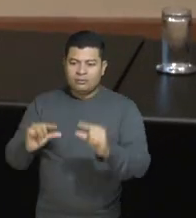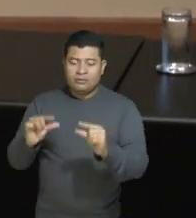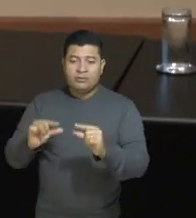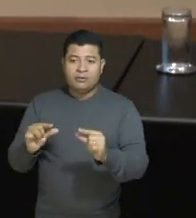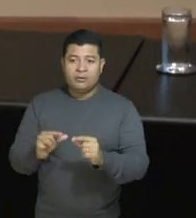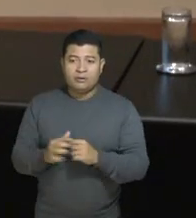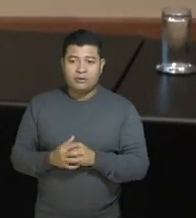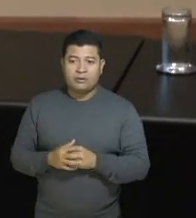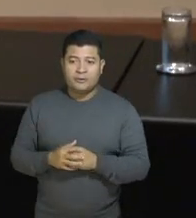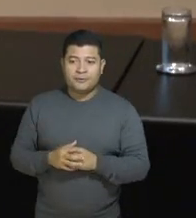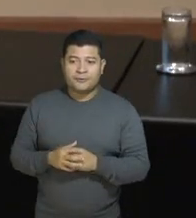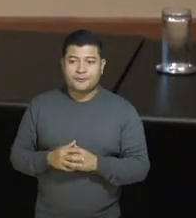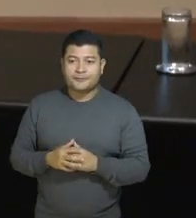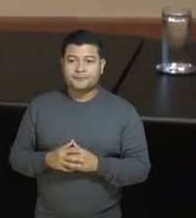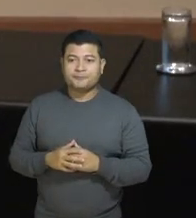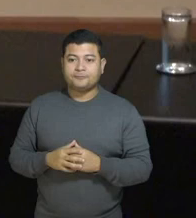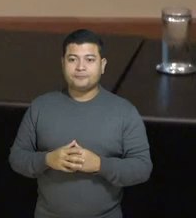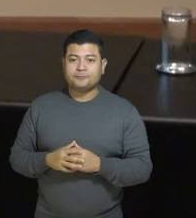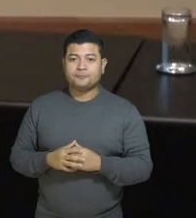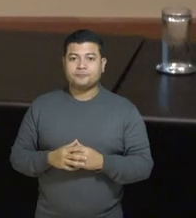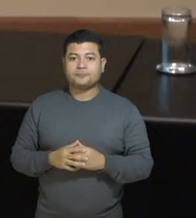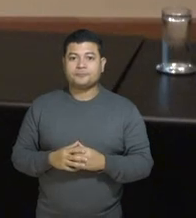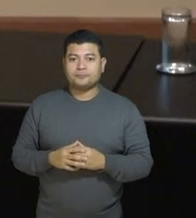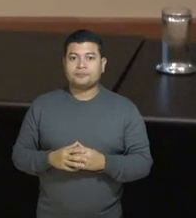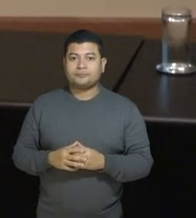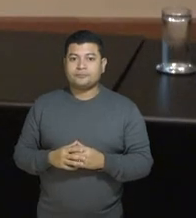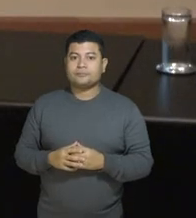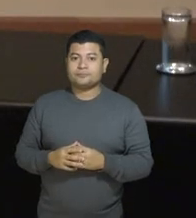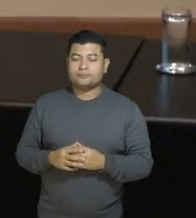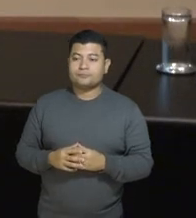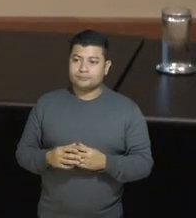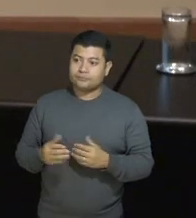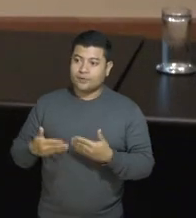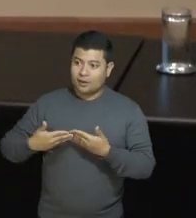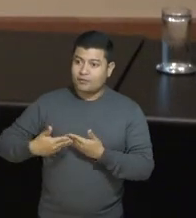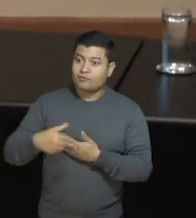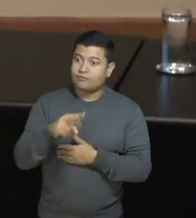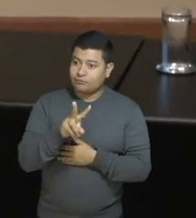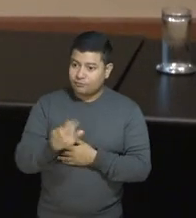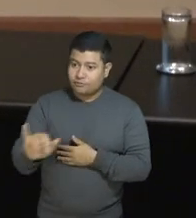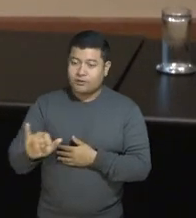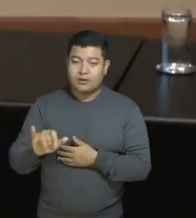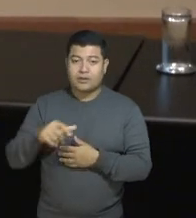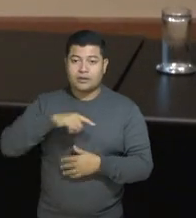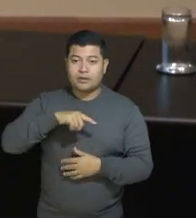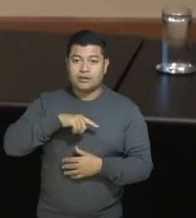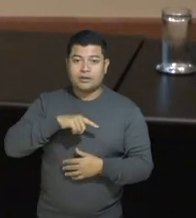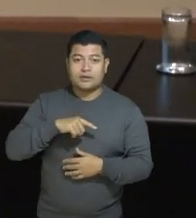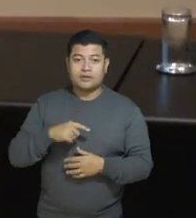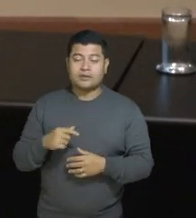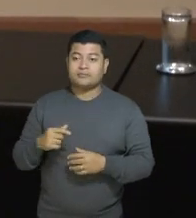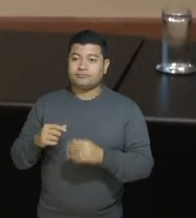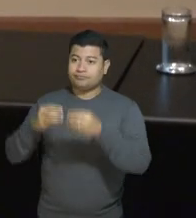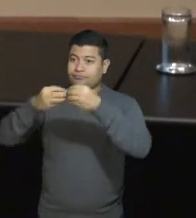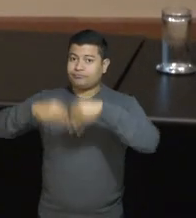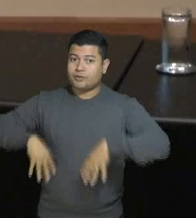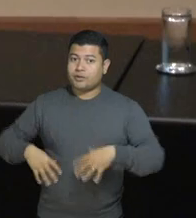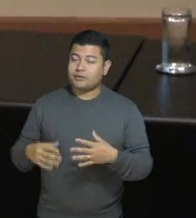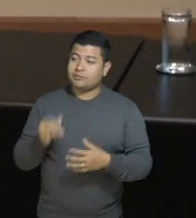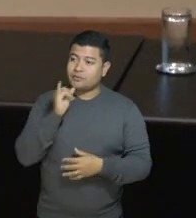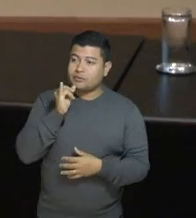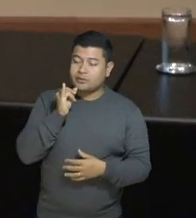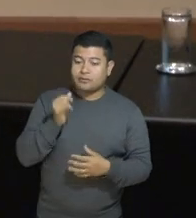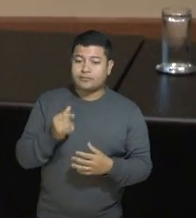é isso que vai trazer. Vai trazer prejuízos futuros, porque a gente vai precisar mandar para o CEDRA, a gente vai precisar mandar para um apoio